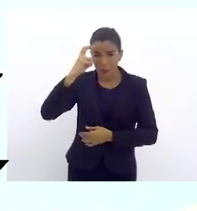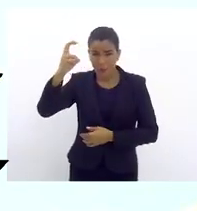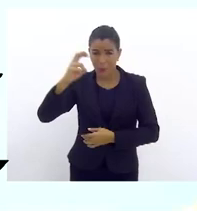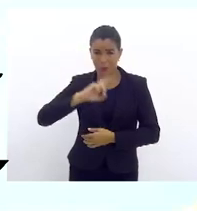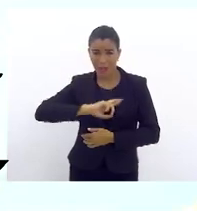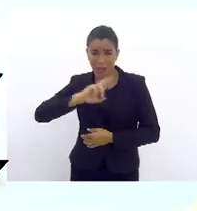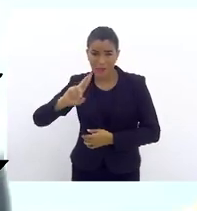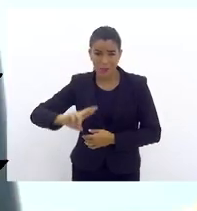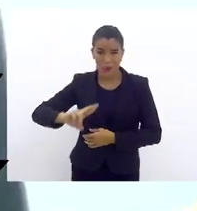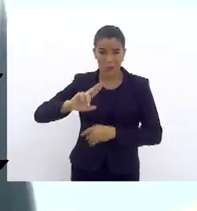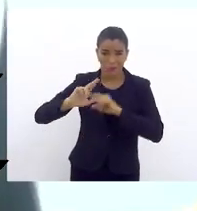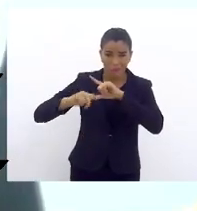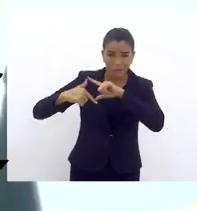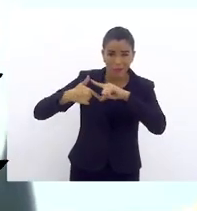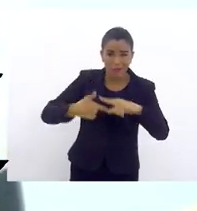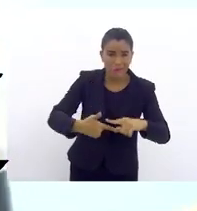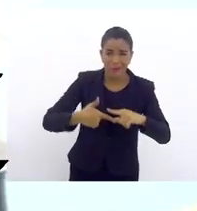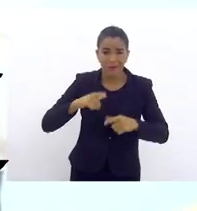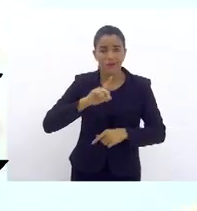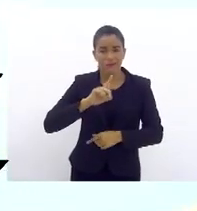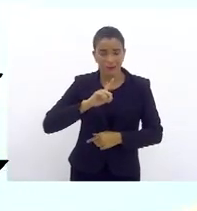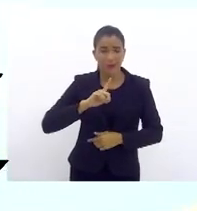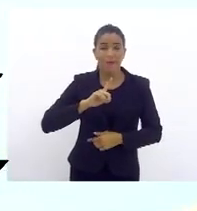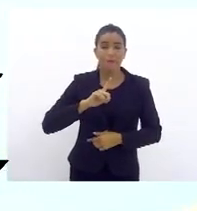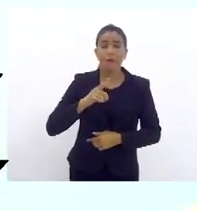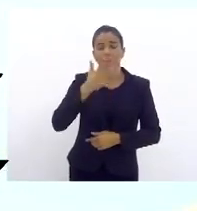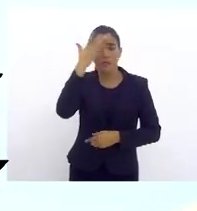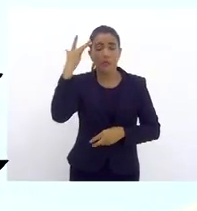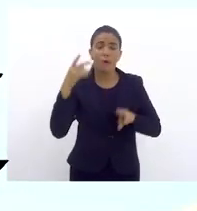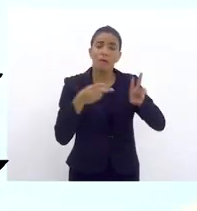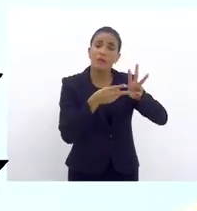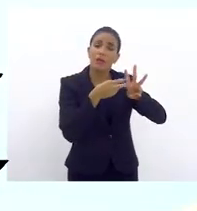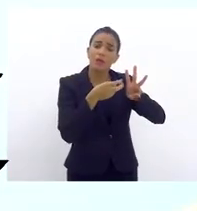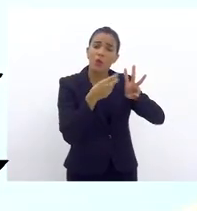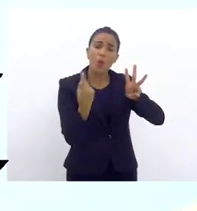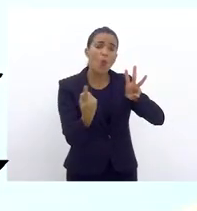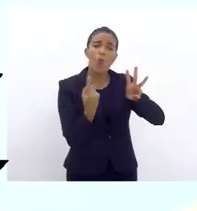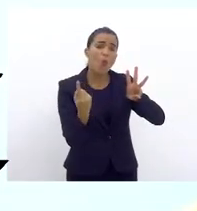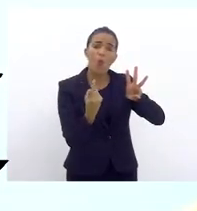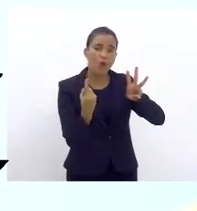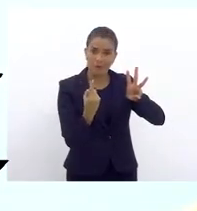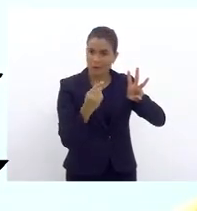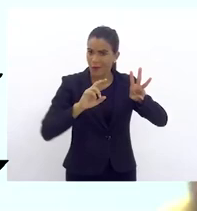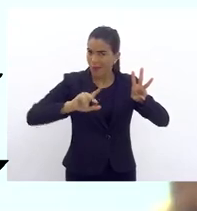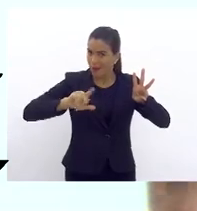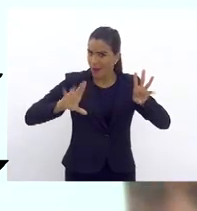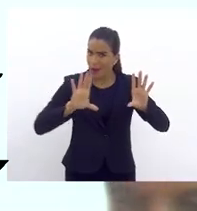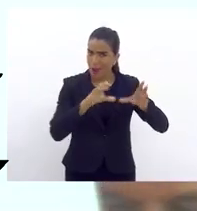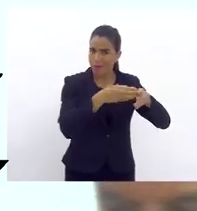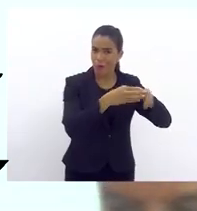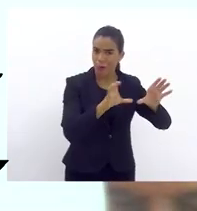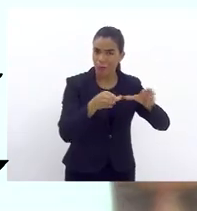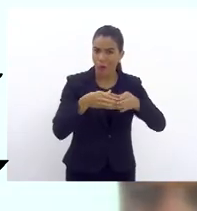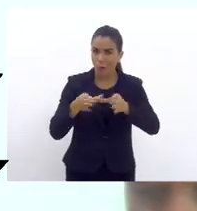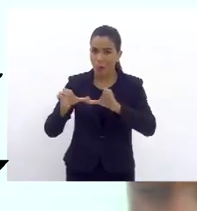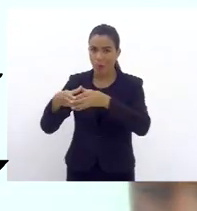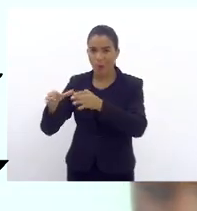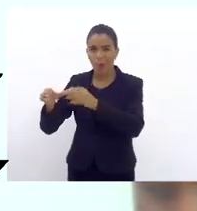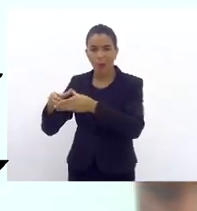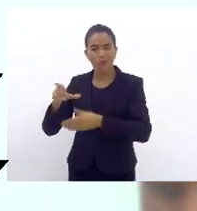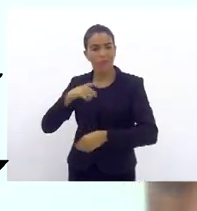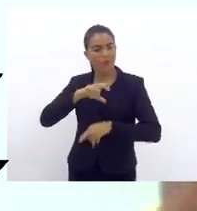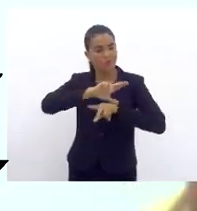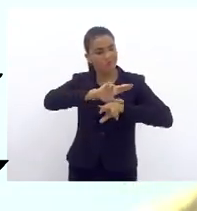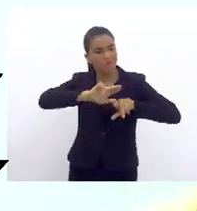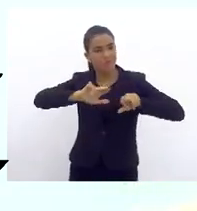Tem muita gente que acha que os indígenas são uma coisa só não são cada povo indígena tem a sua particularidade